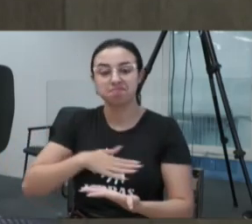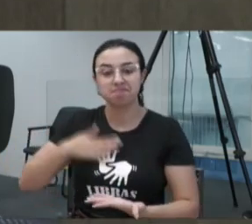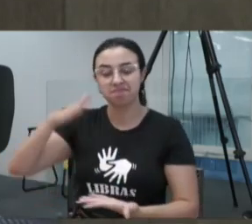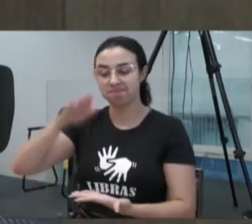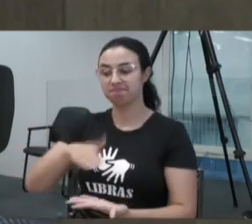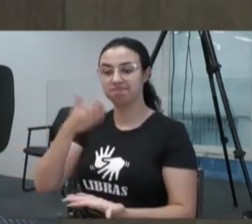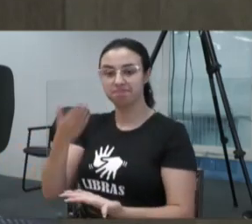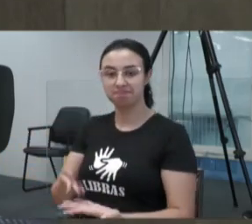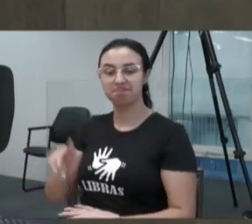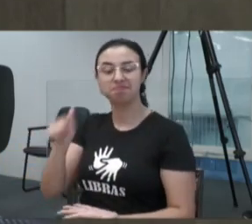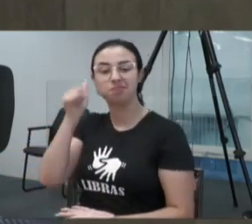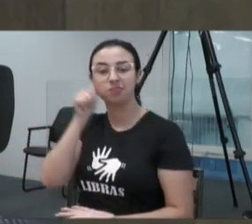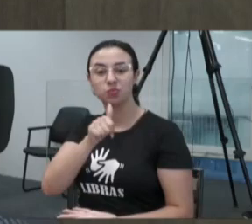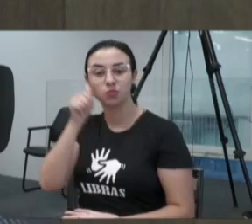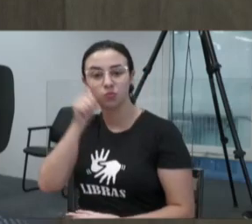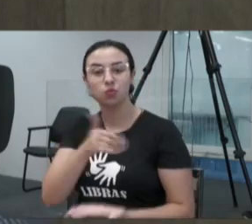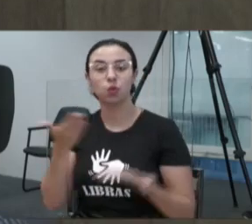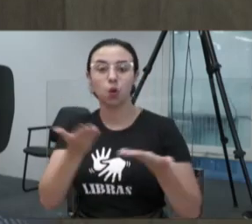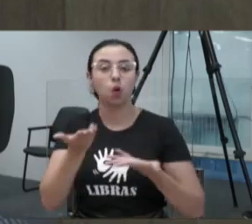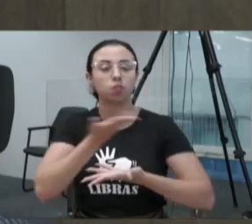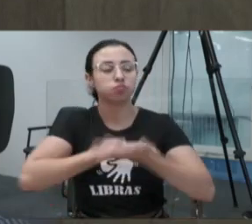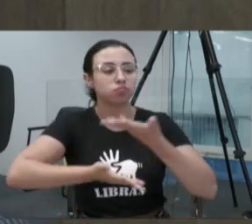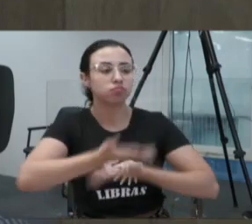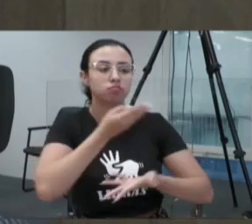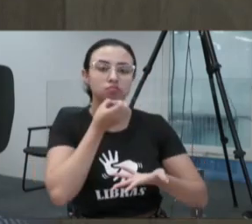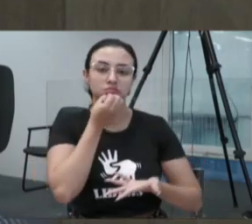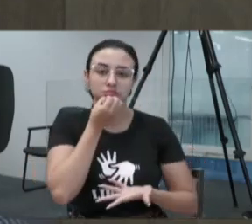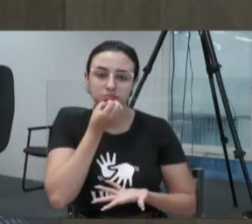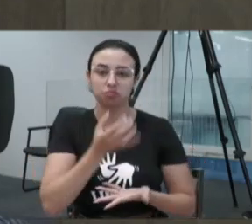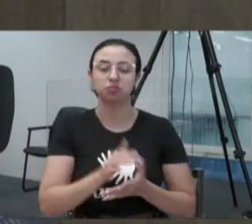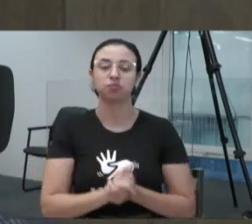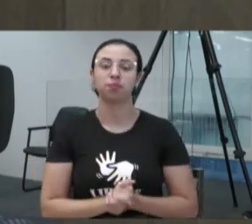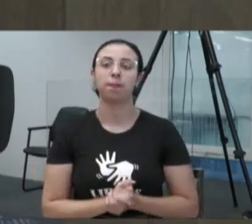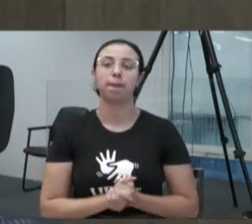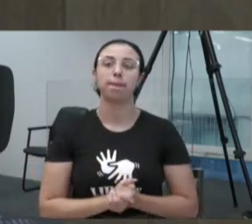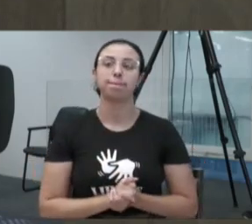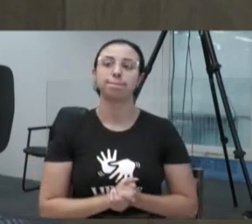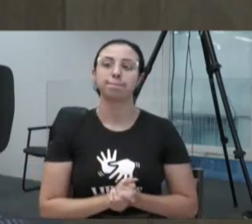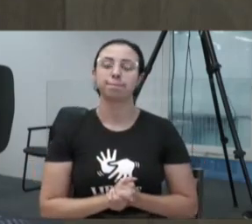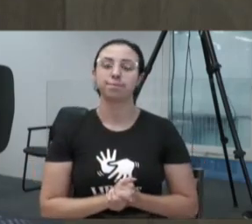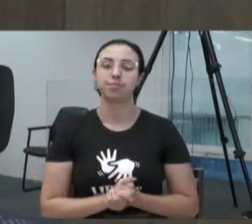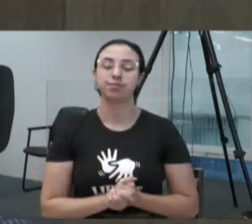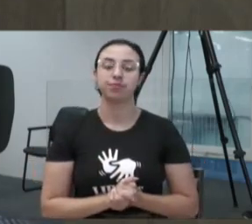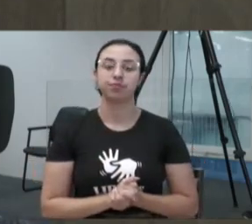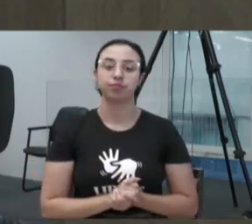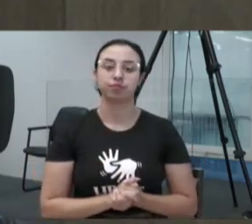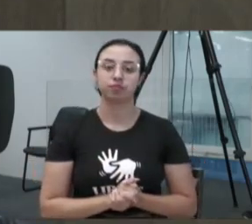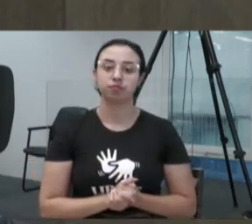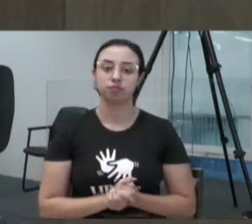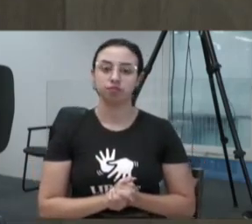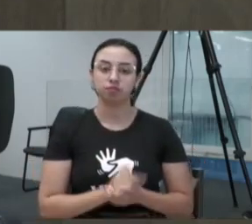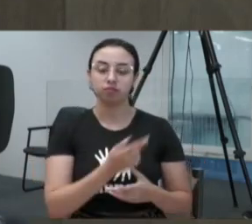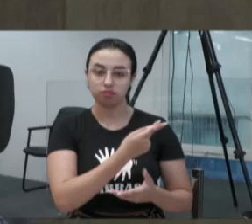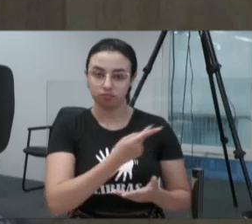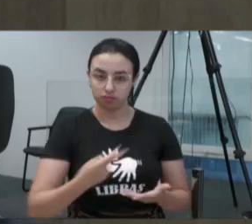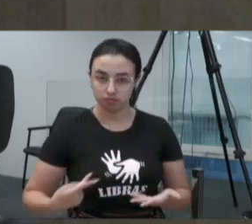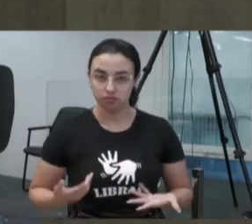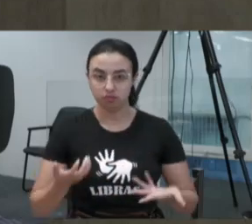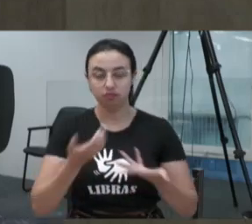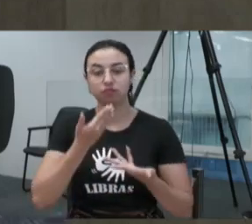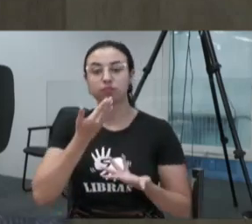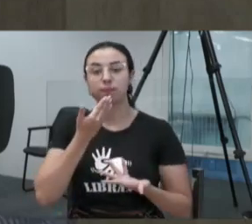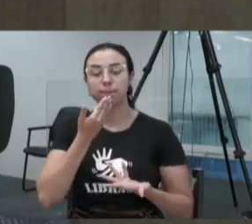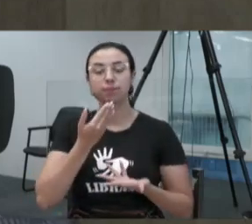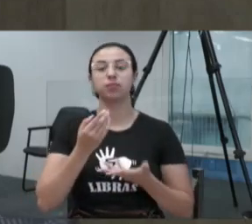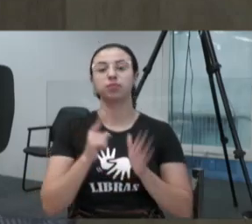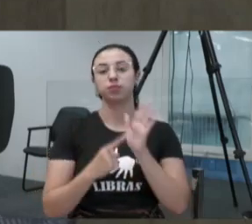esse clima mais ameno e essas homenagens, essas justas homenagens. Senhor presidente, queria estar pedindo o Dorel